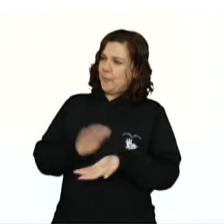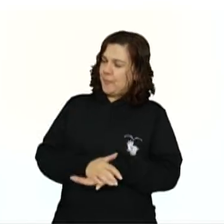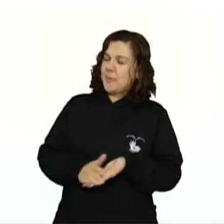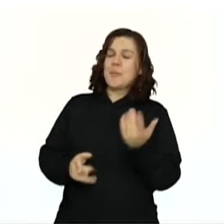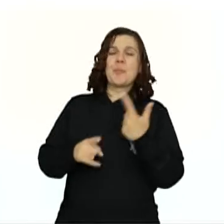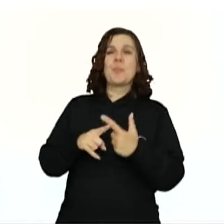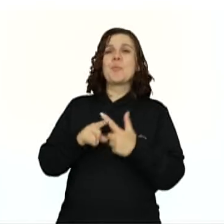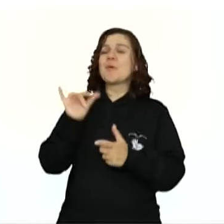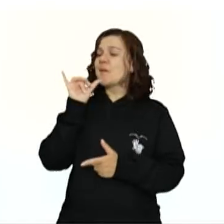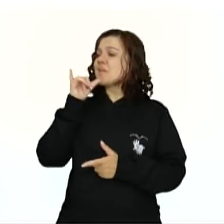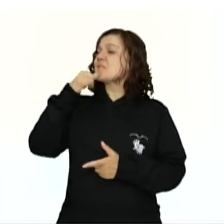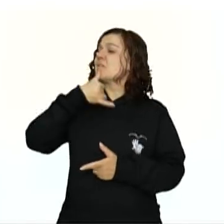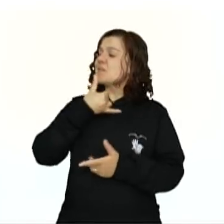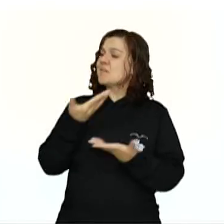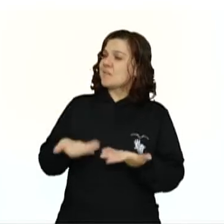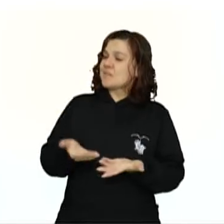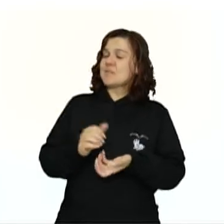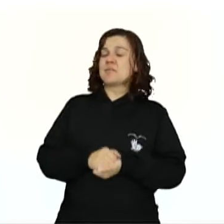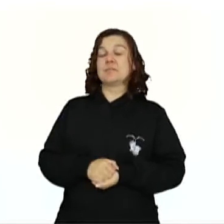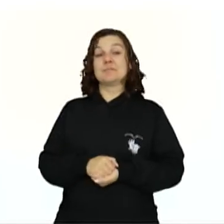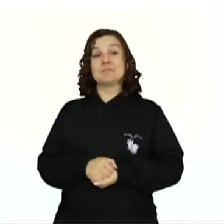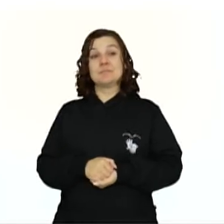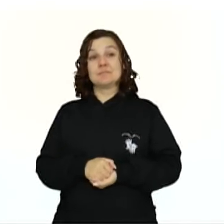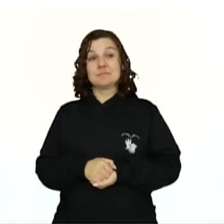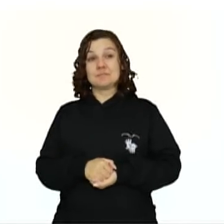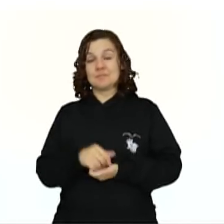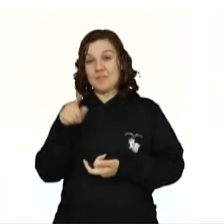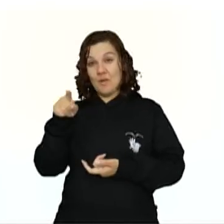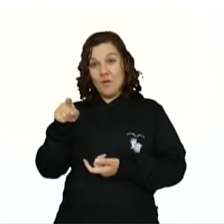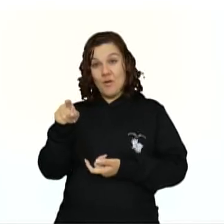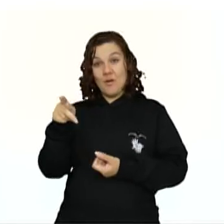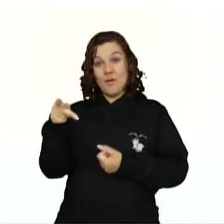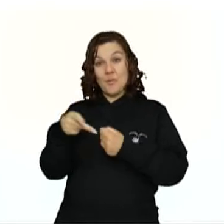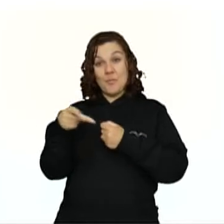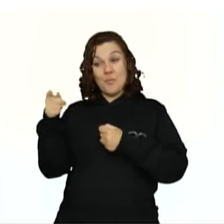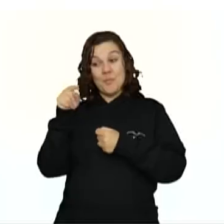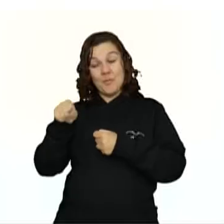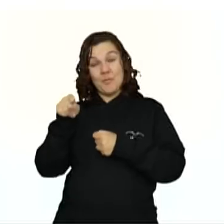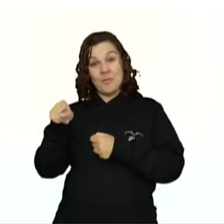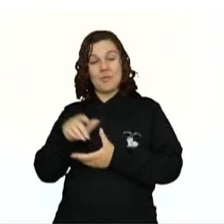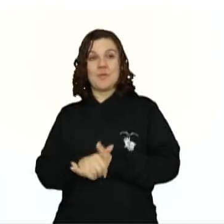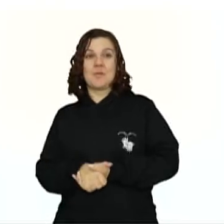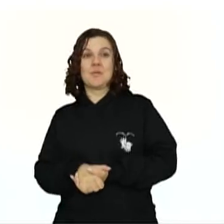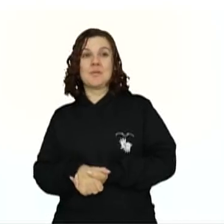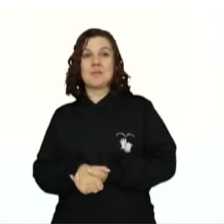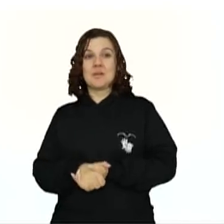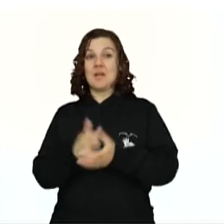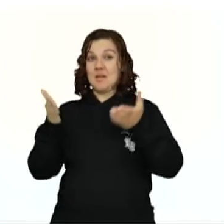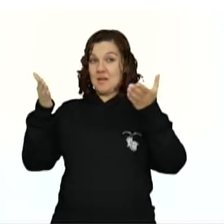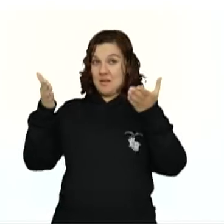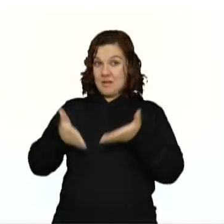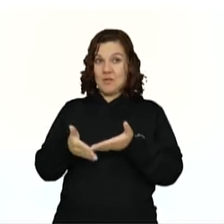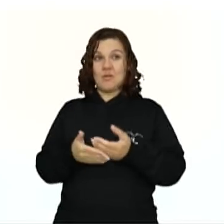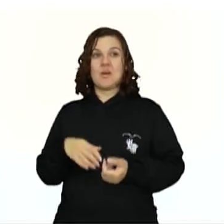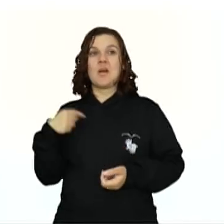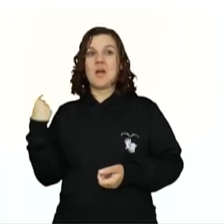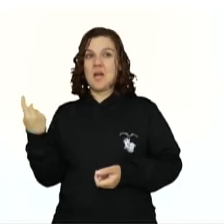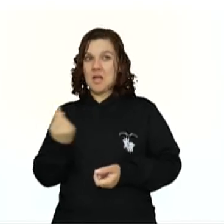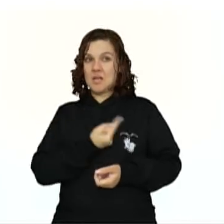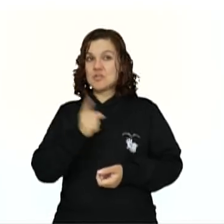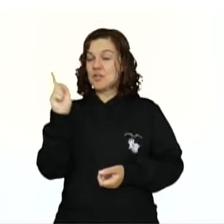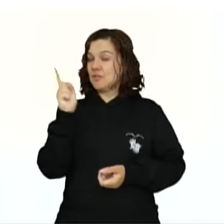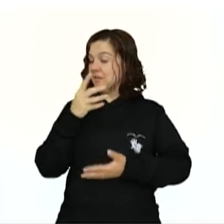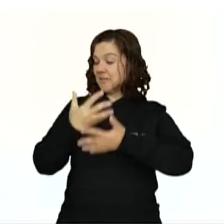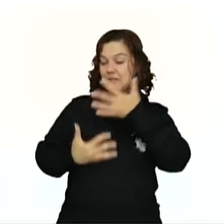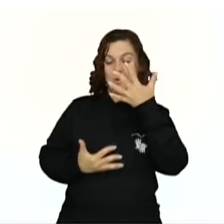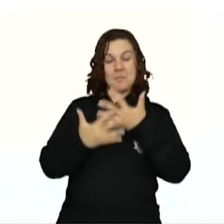por que essa tristeza? Veja ali o pronome demonstrativo essa. Agora, a gente